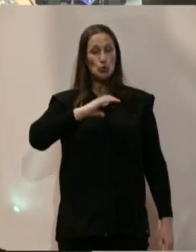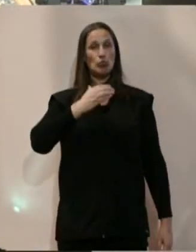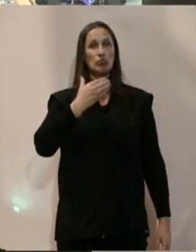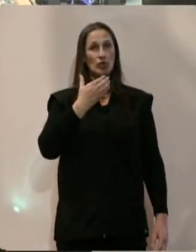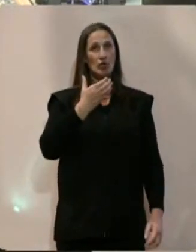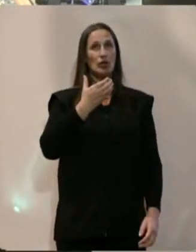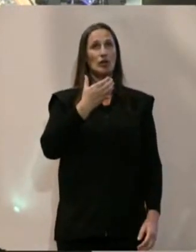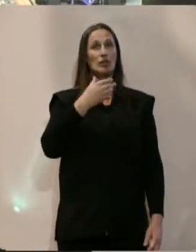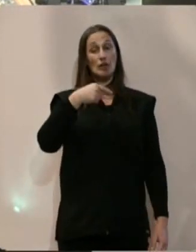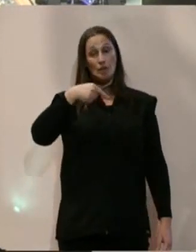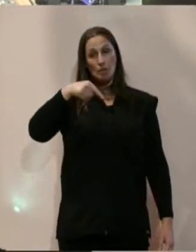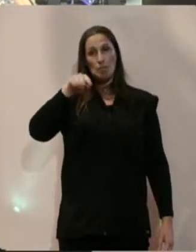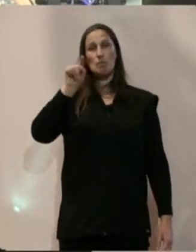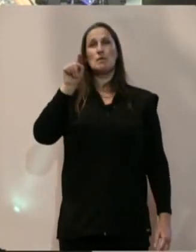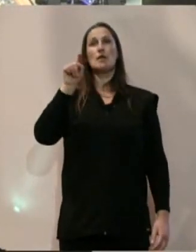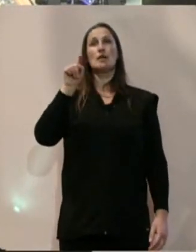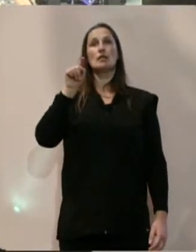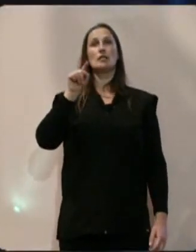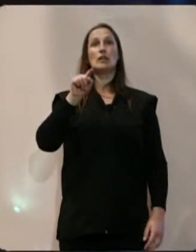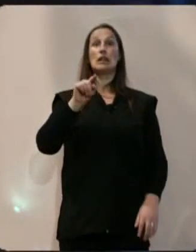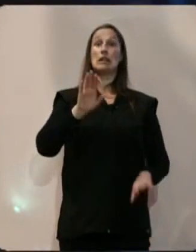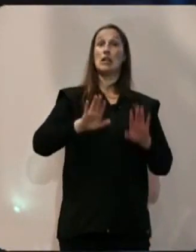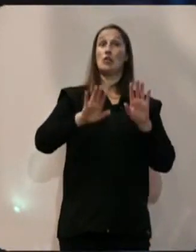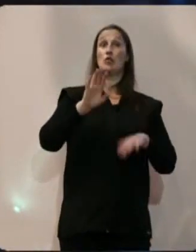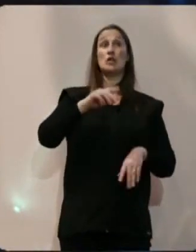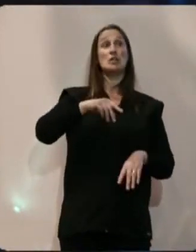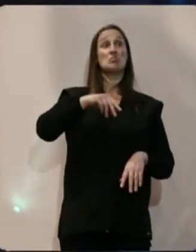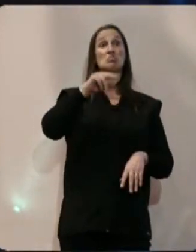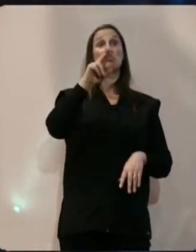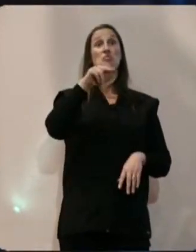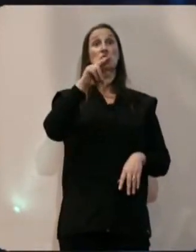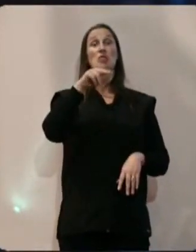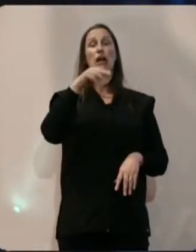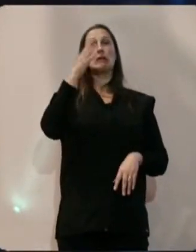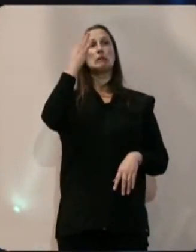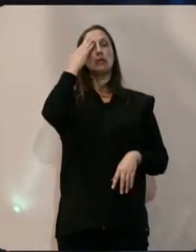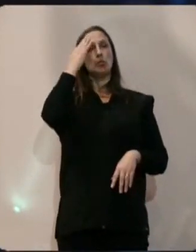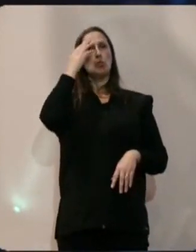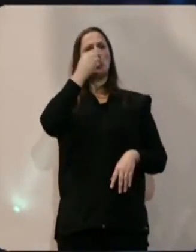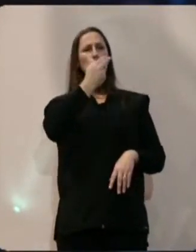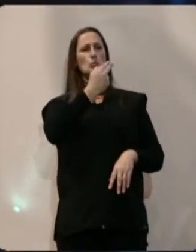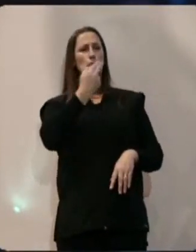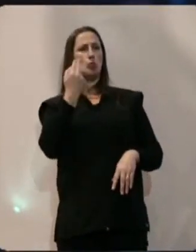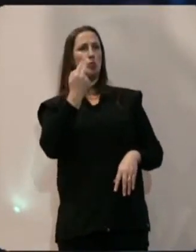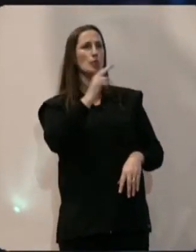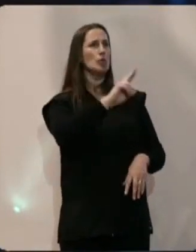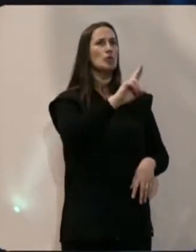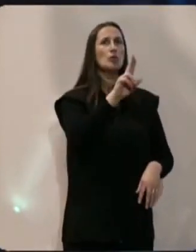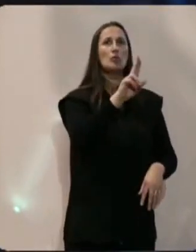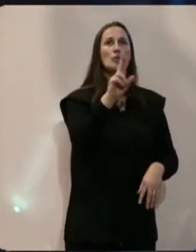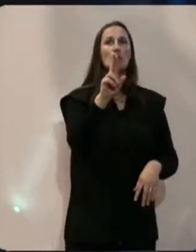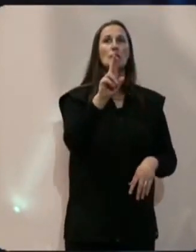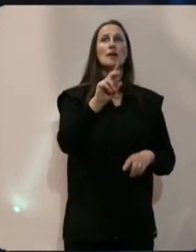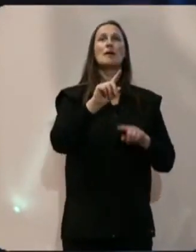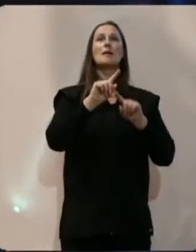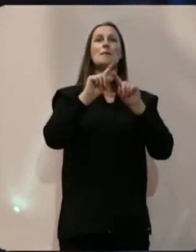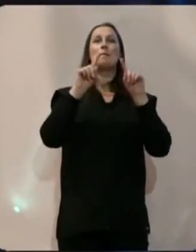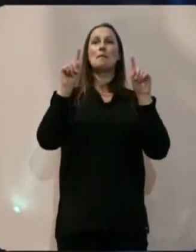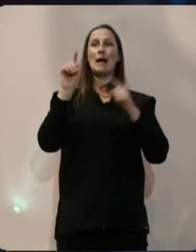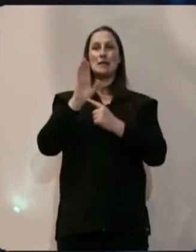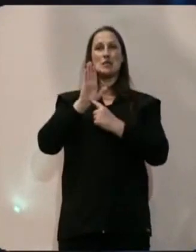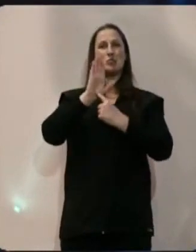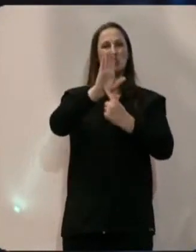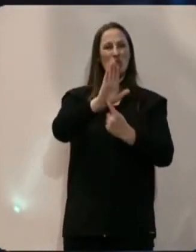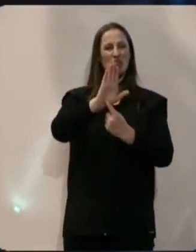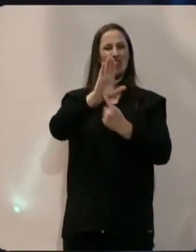nunca ninguém saiba o nome, mas que vão deixar sementes poderosas do amor de Deus,